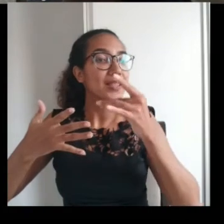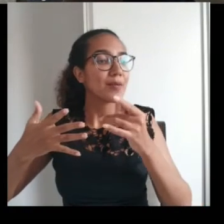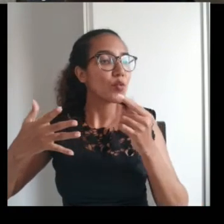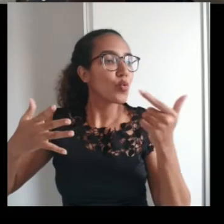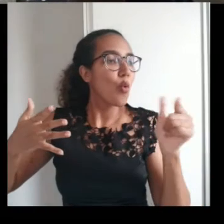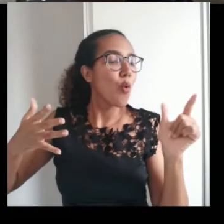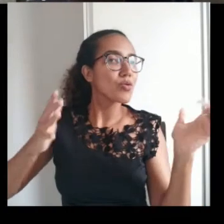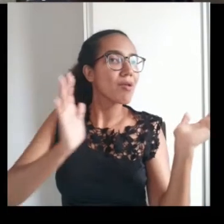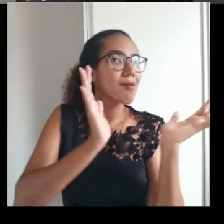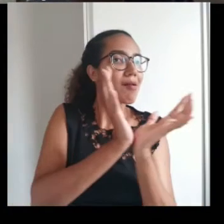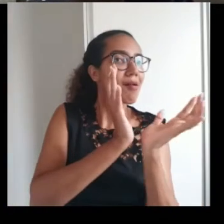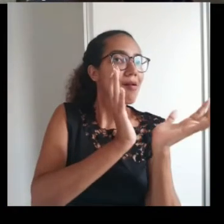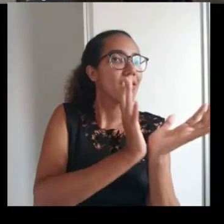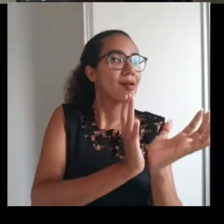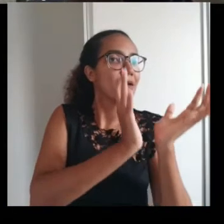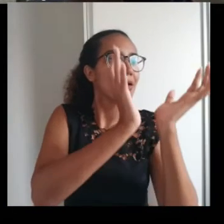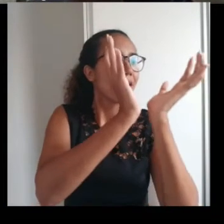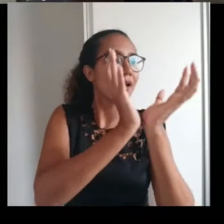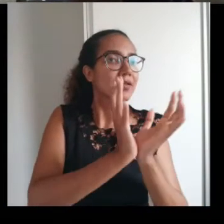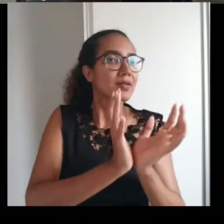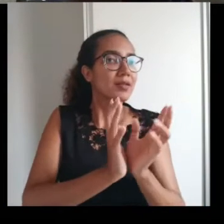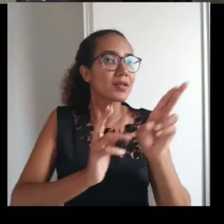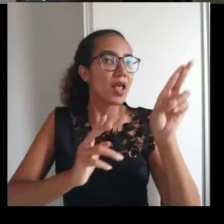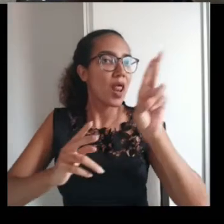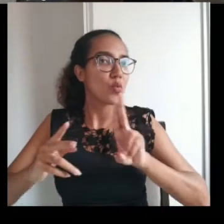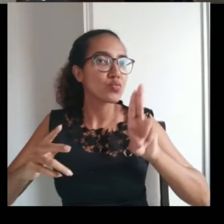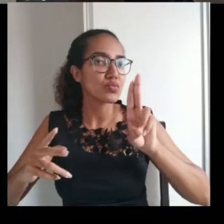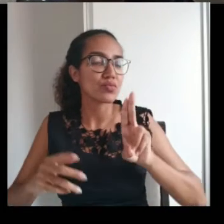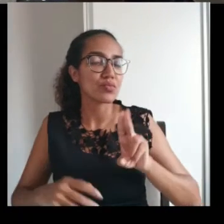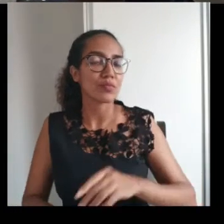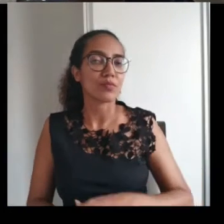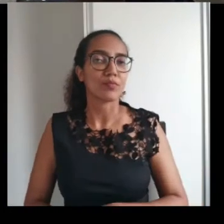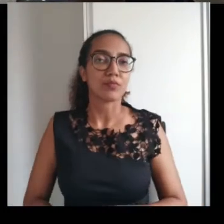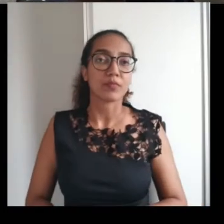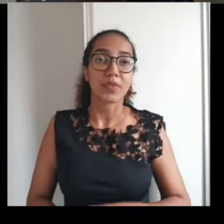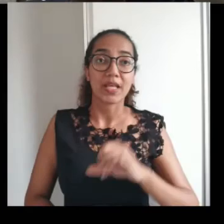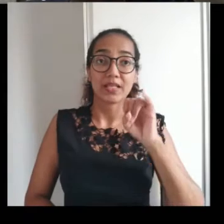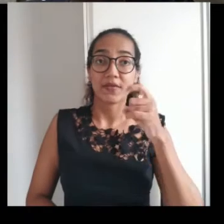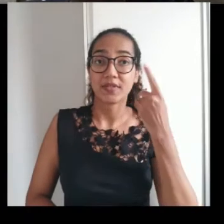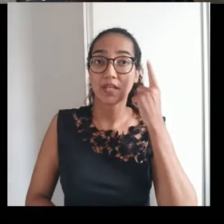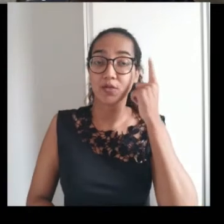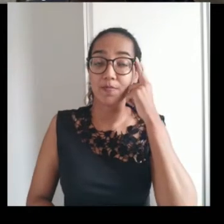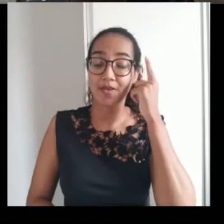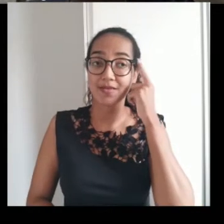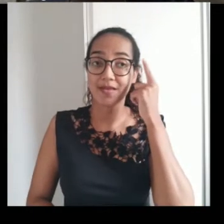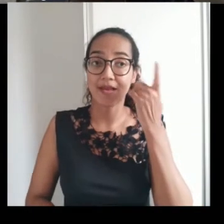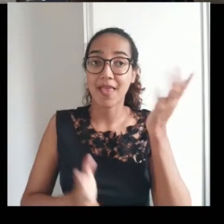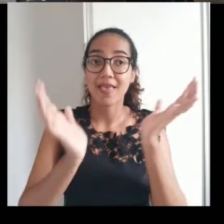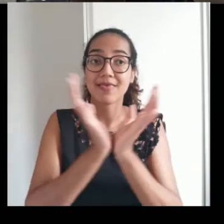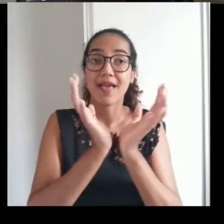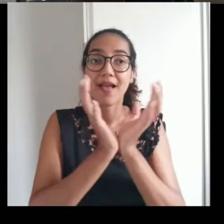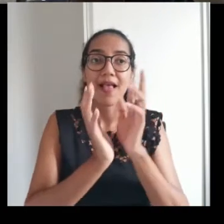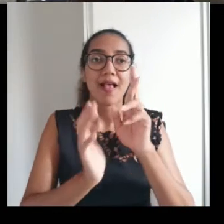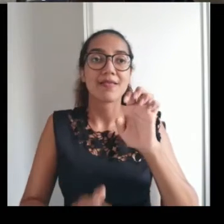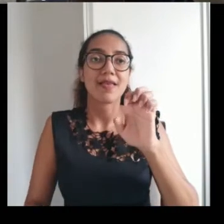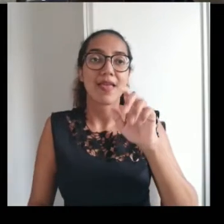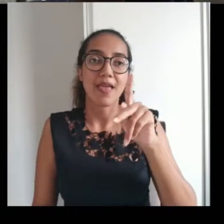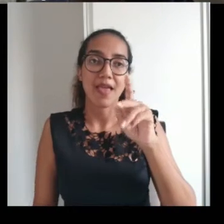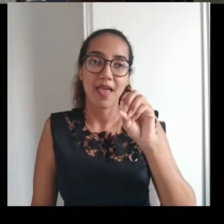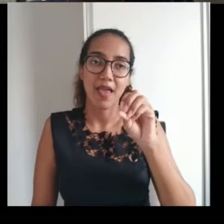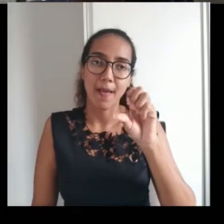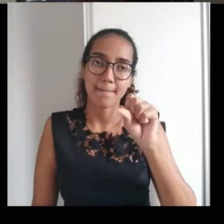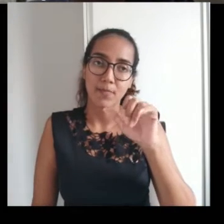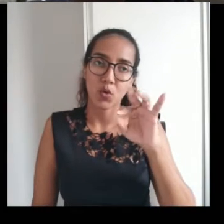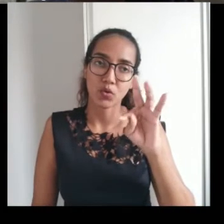se vocês pensarem aqui, ó, essa classe repositório de contas, por exemplo,